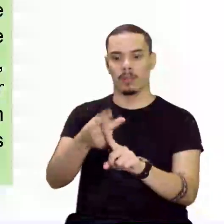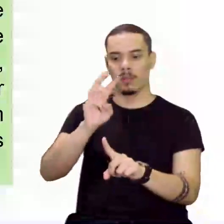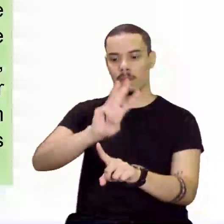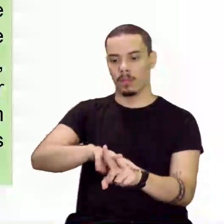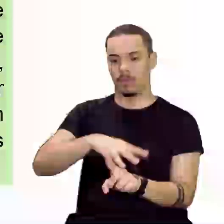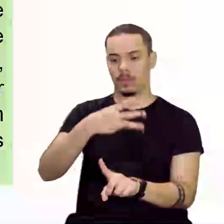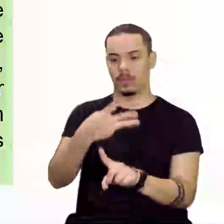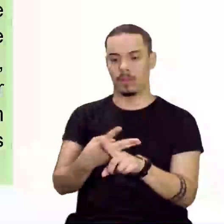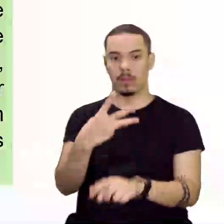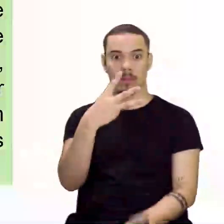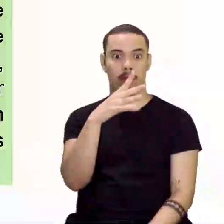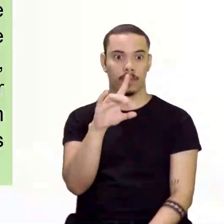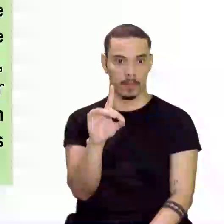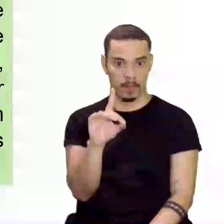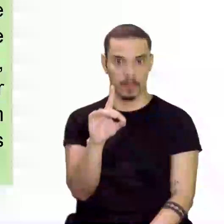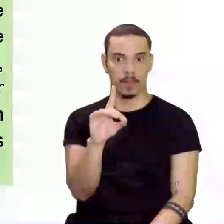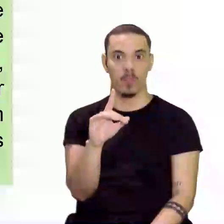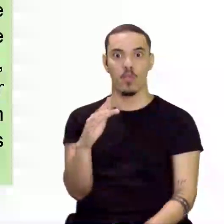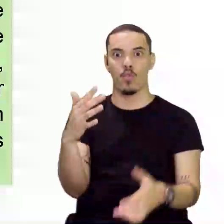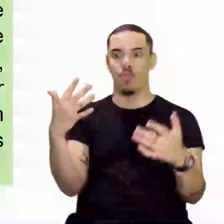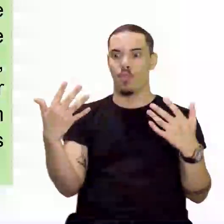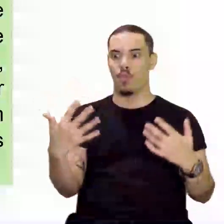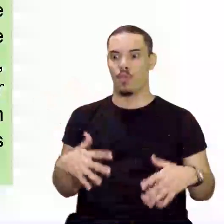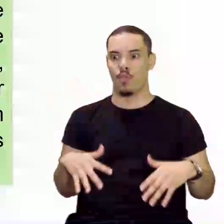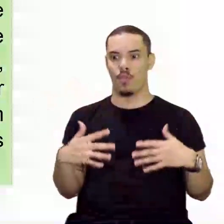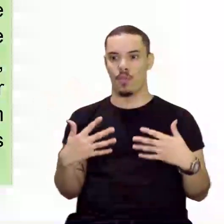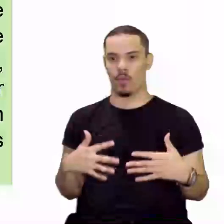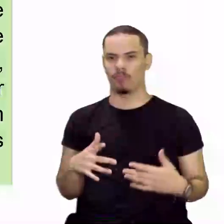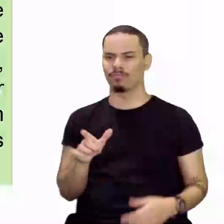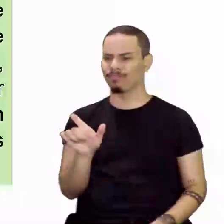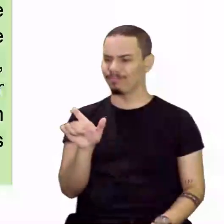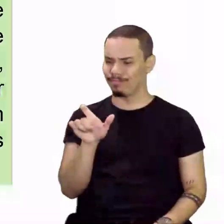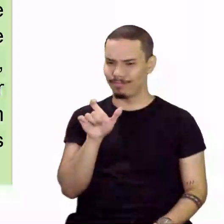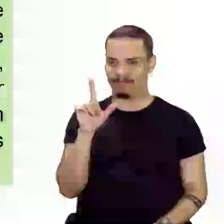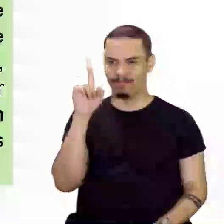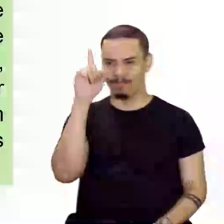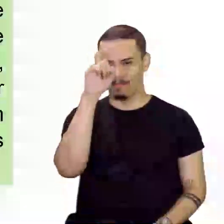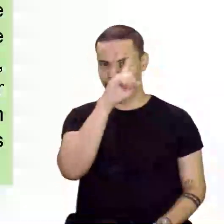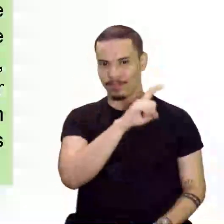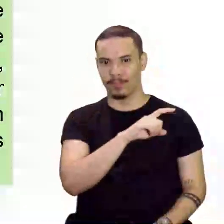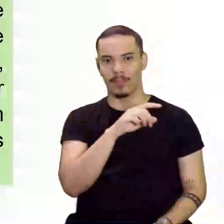tridimensional. Osta, professor, que palavra difícil,